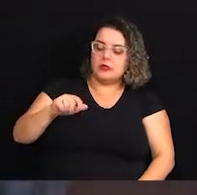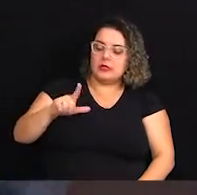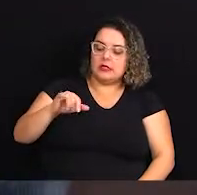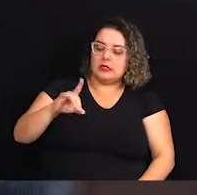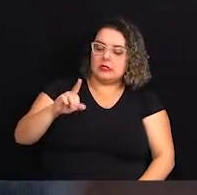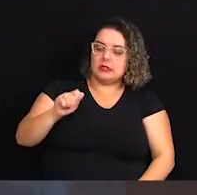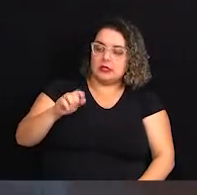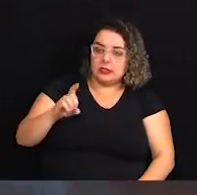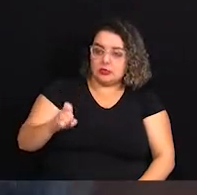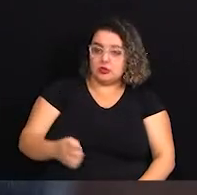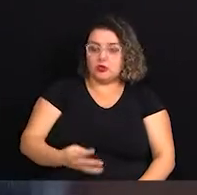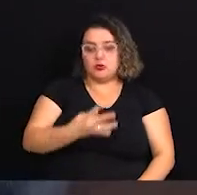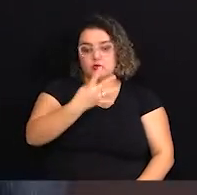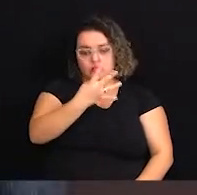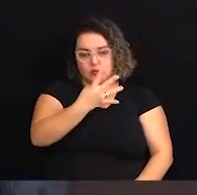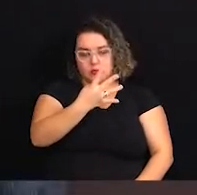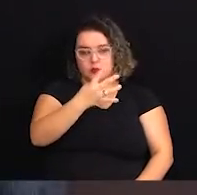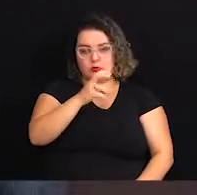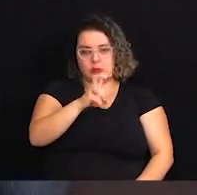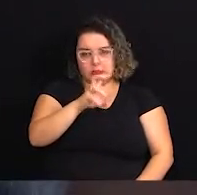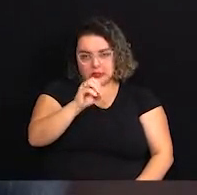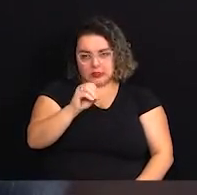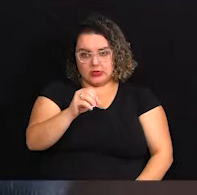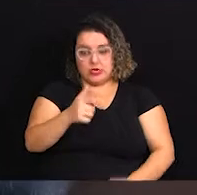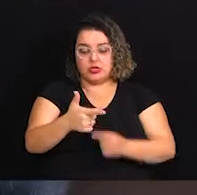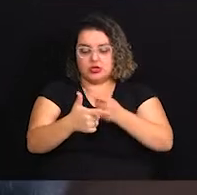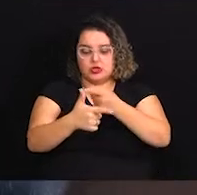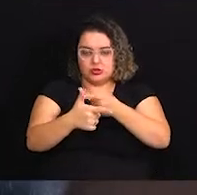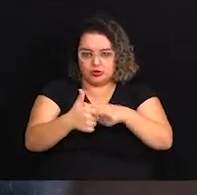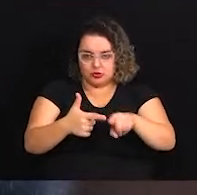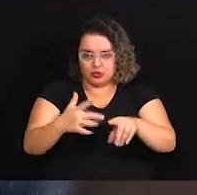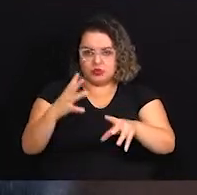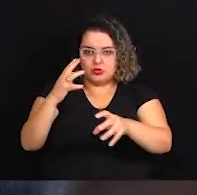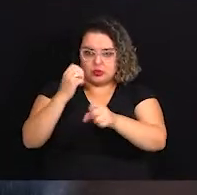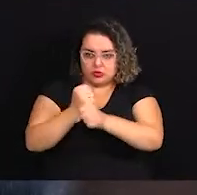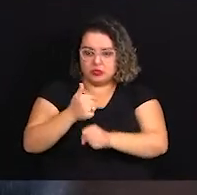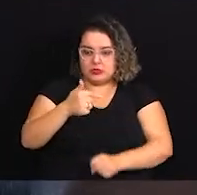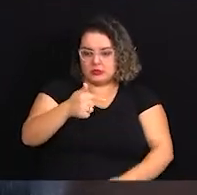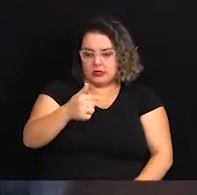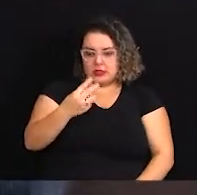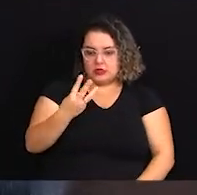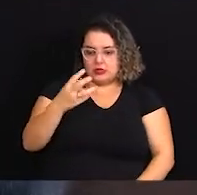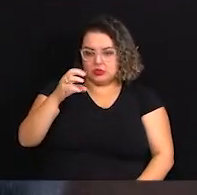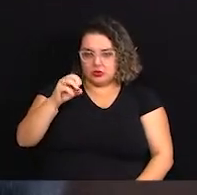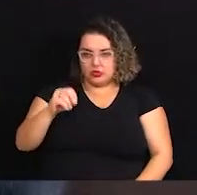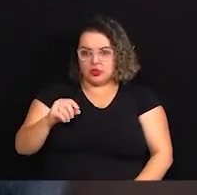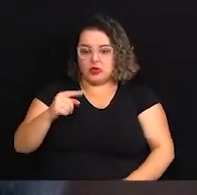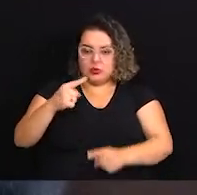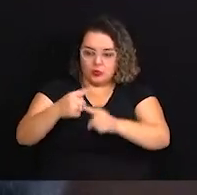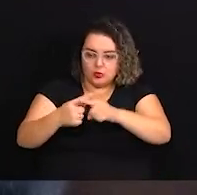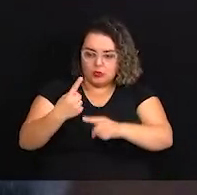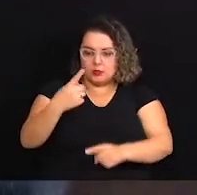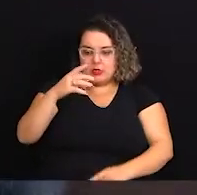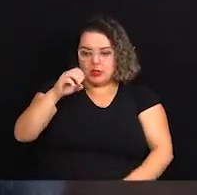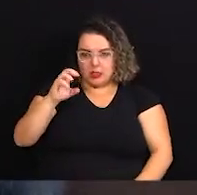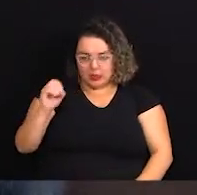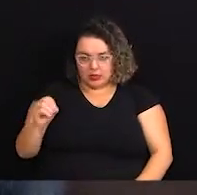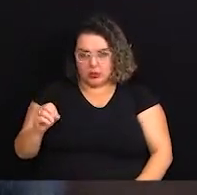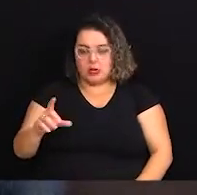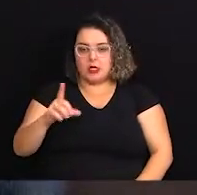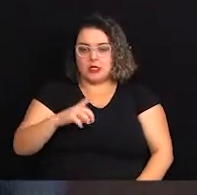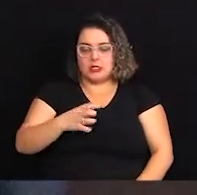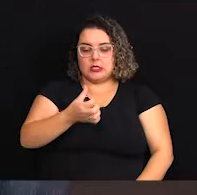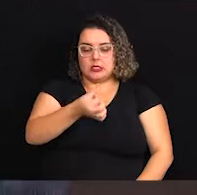R$ 4.500 do primeiro familiar e dividir pela soma de 7.300, multiplicar por 100, eu tenho